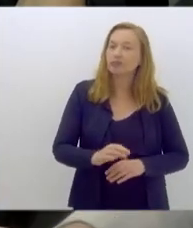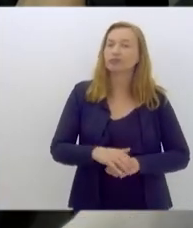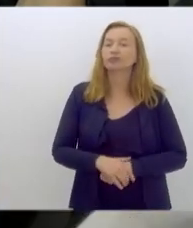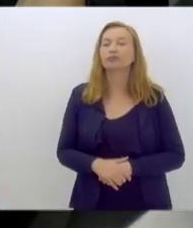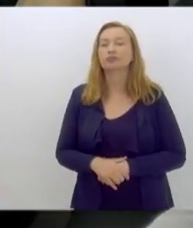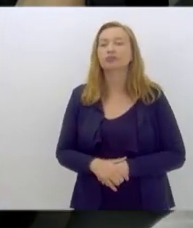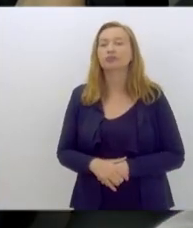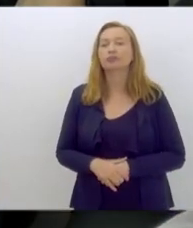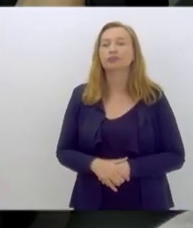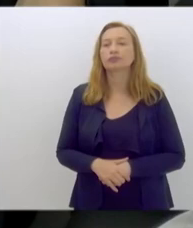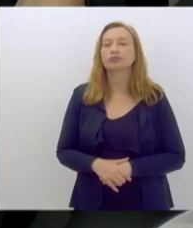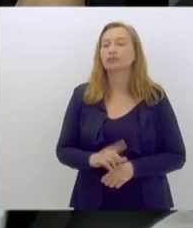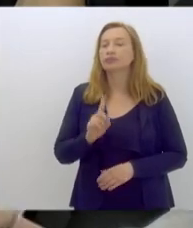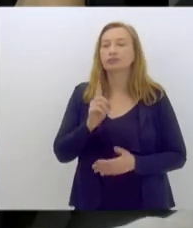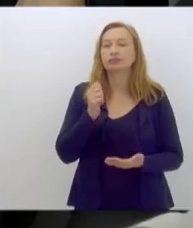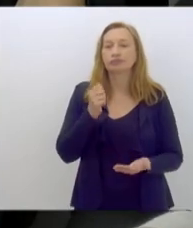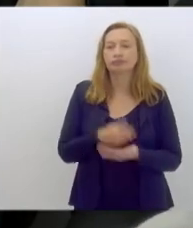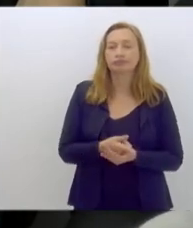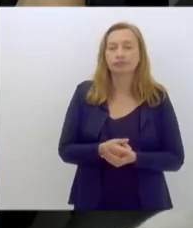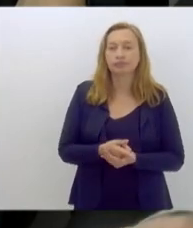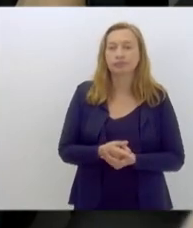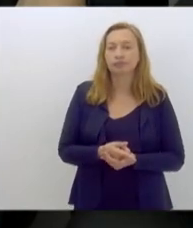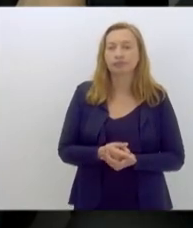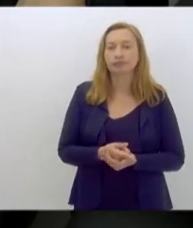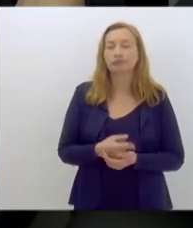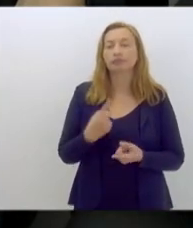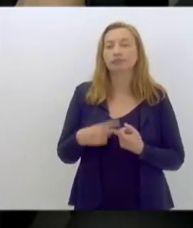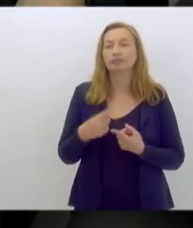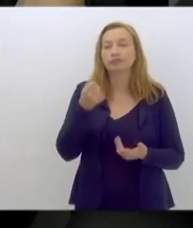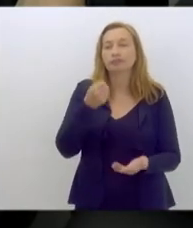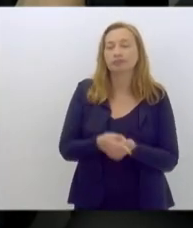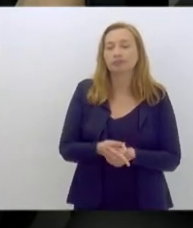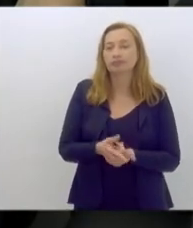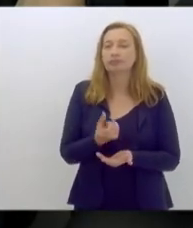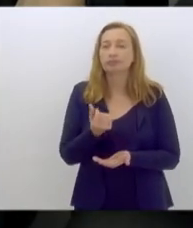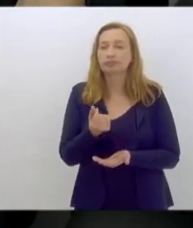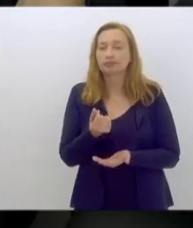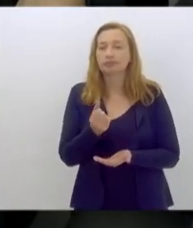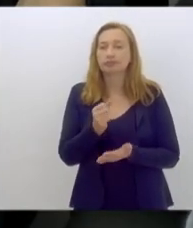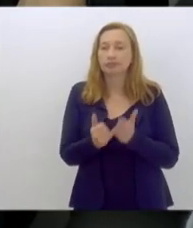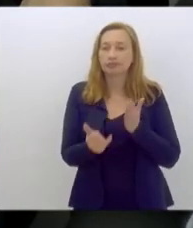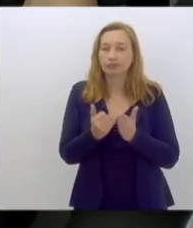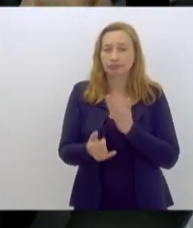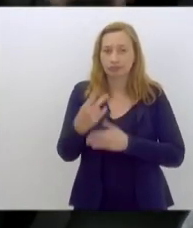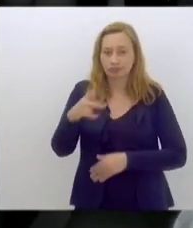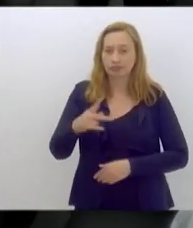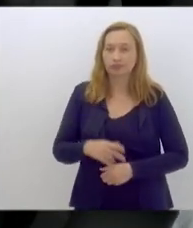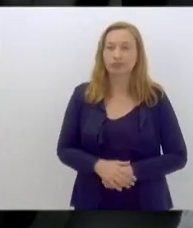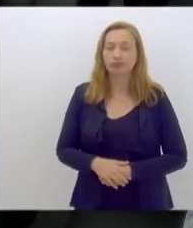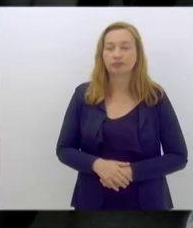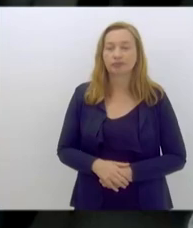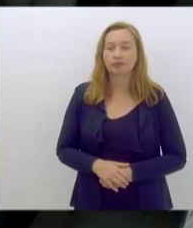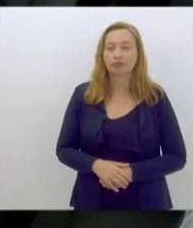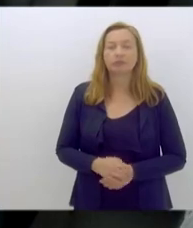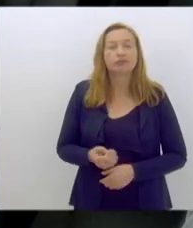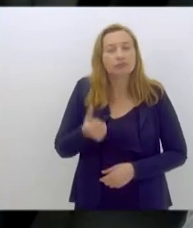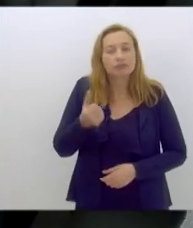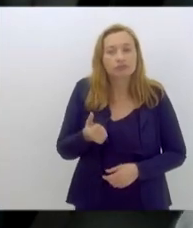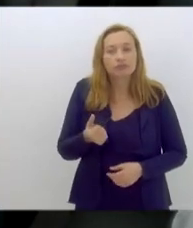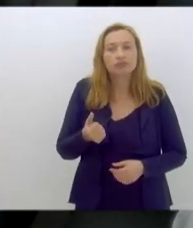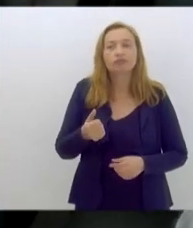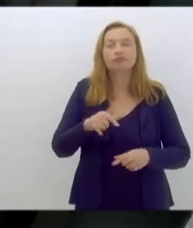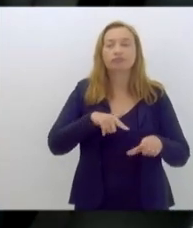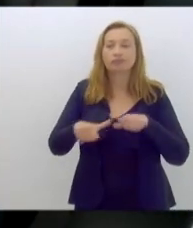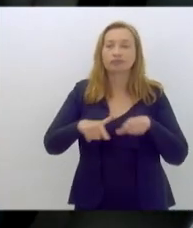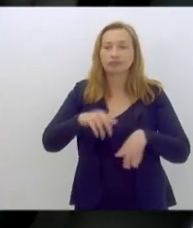que ele não pagará aquela fatura porque ela foi paga com dinheiro dos impostos dele e é um pouco desse exercício de